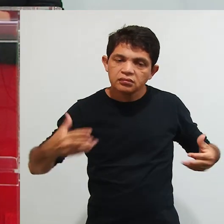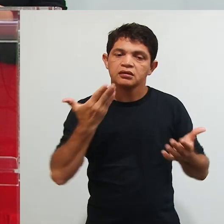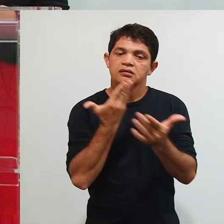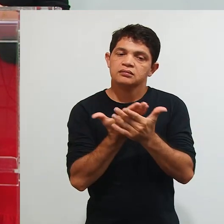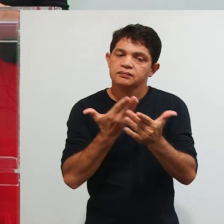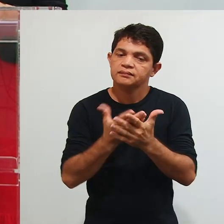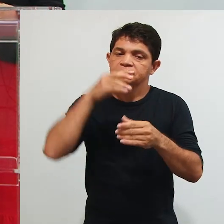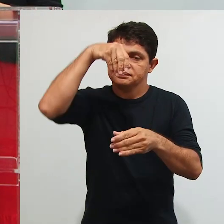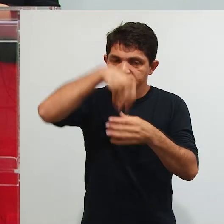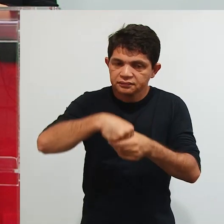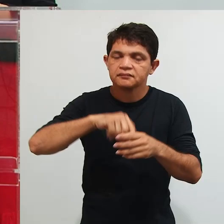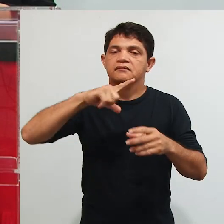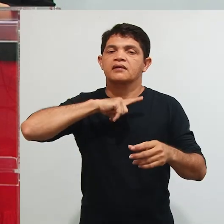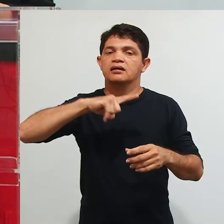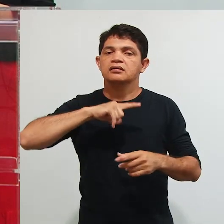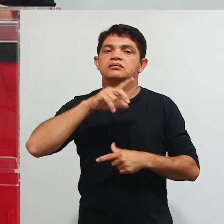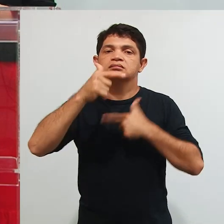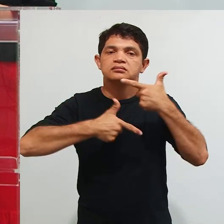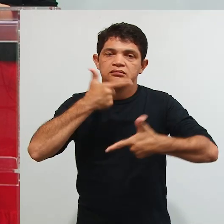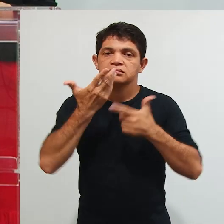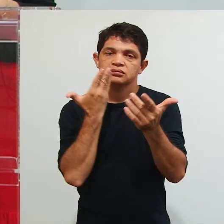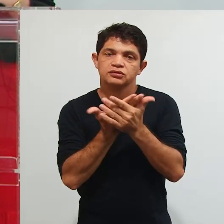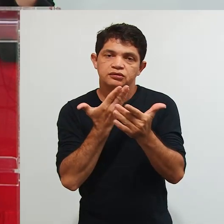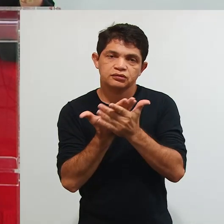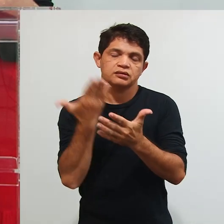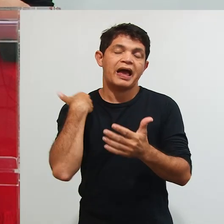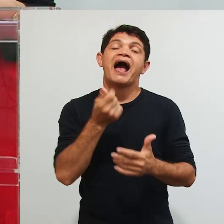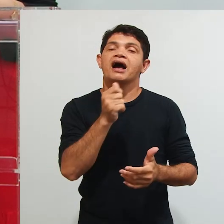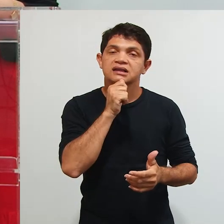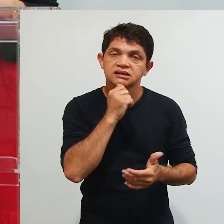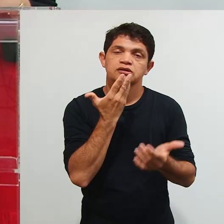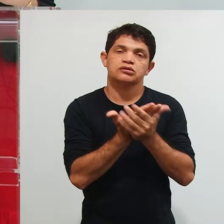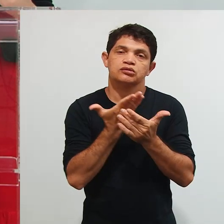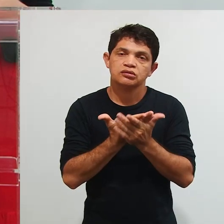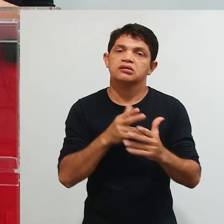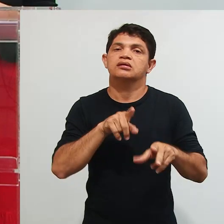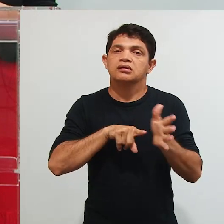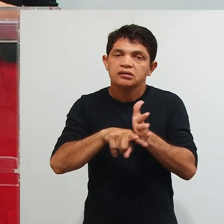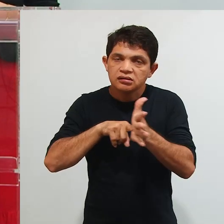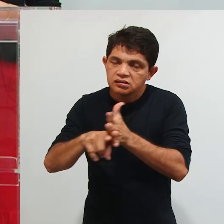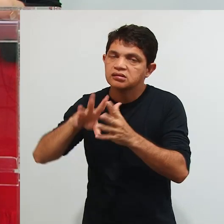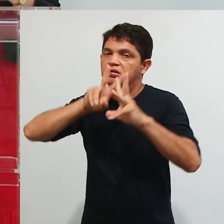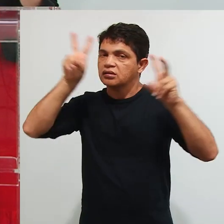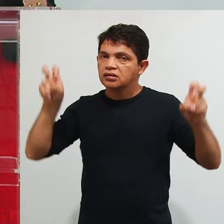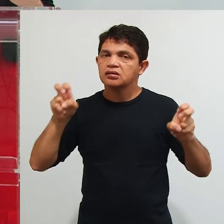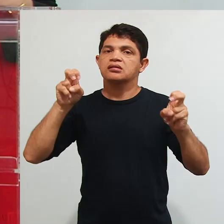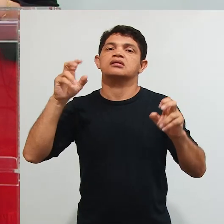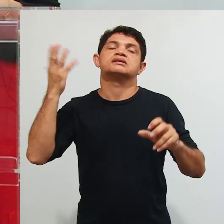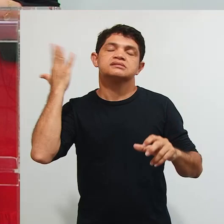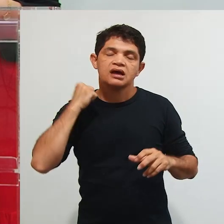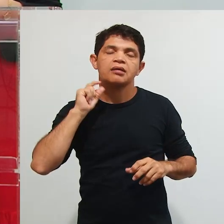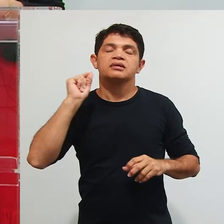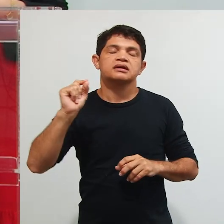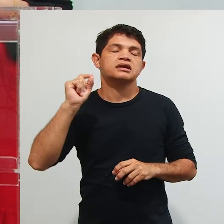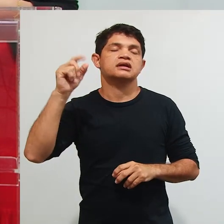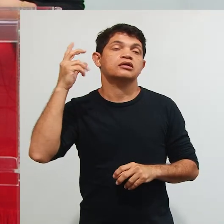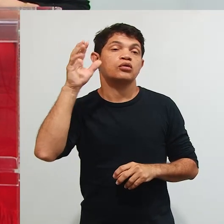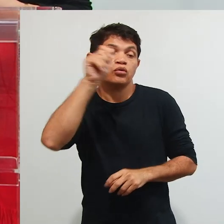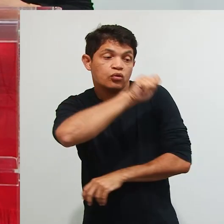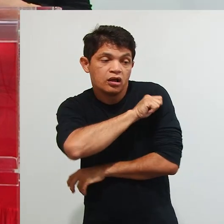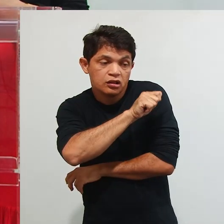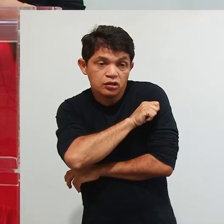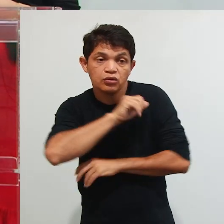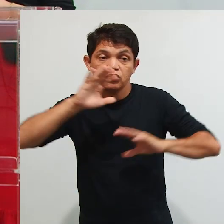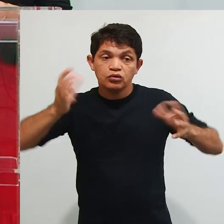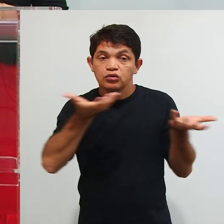um dos materiais da bibliografia que a gente estudou e está estudando, né, e está dentro